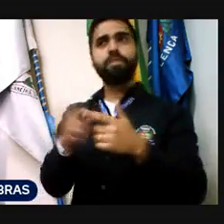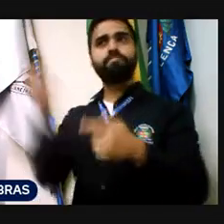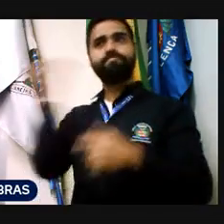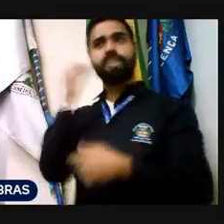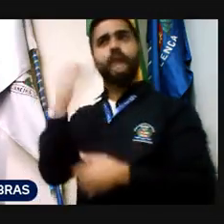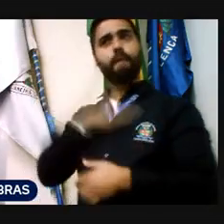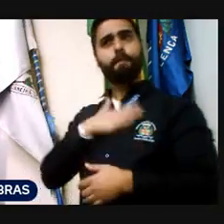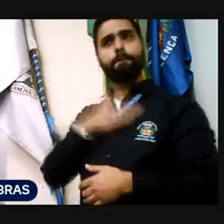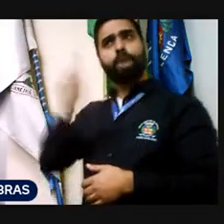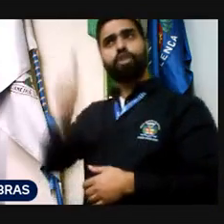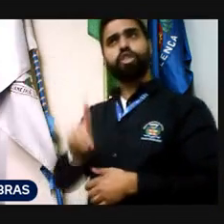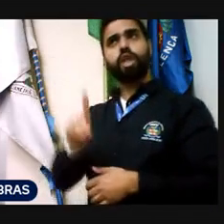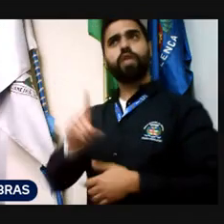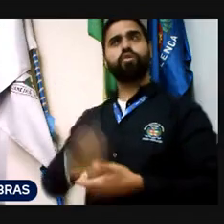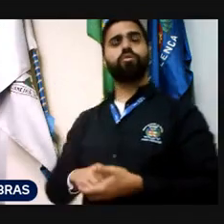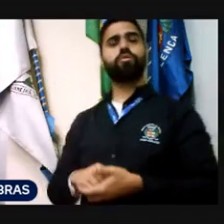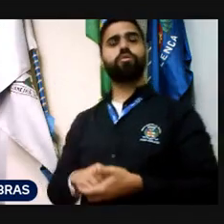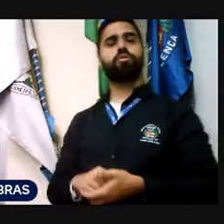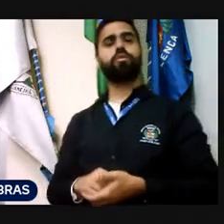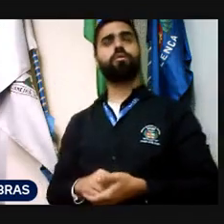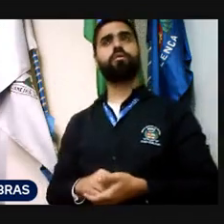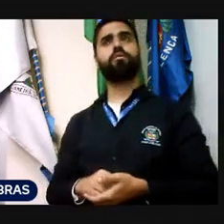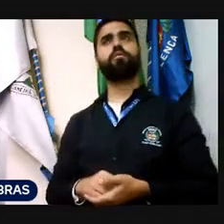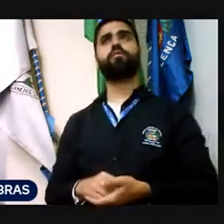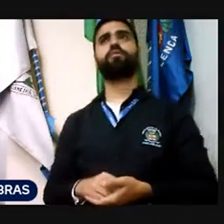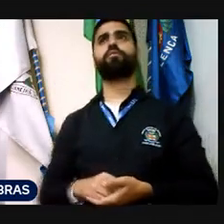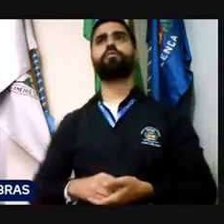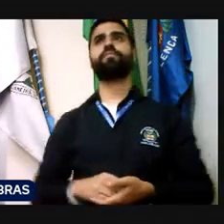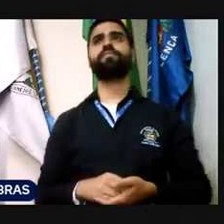dos seus direitos numa relação de consumo, né?